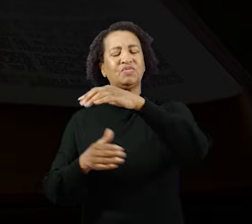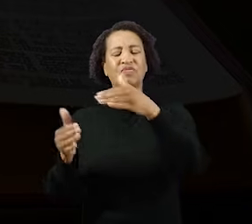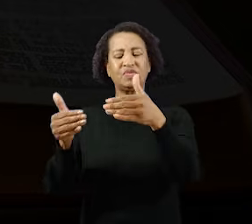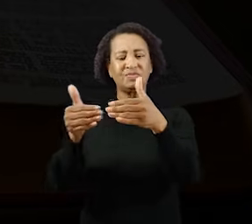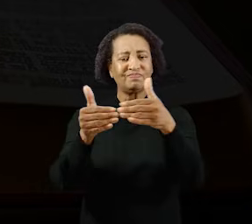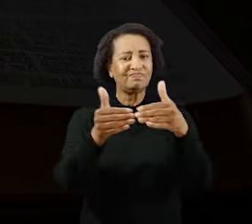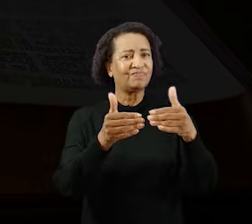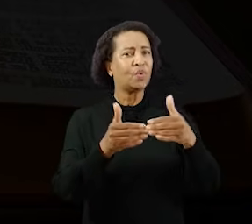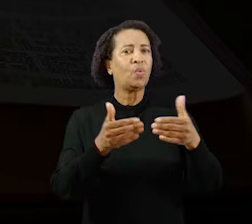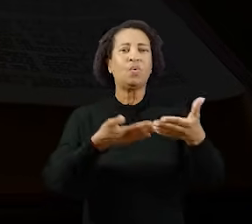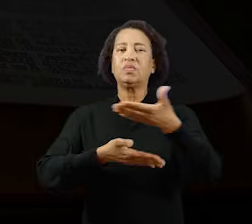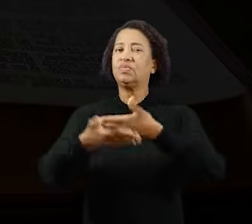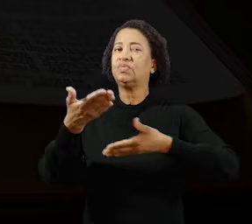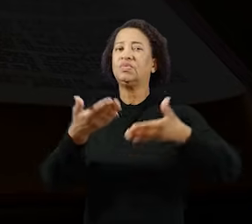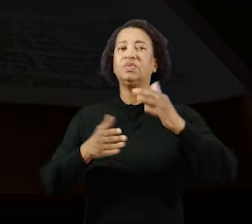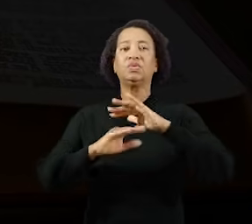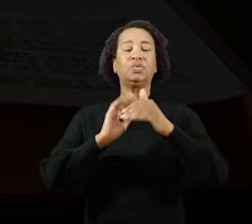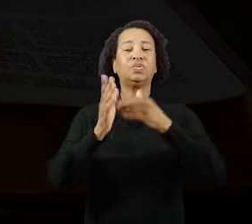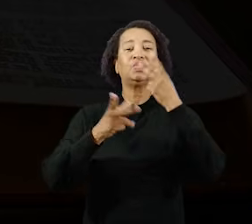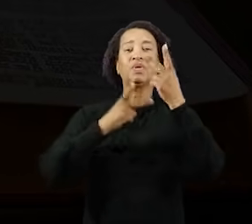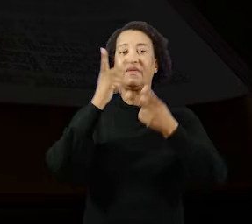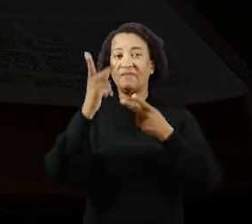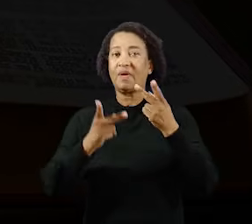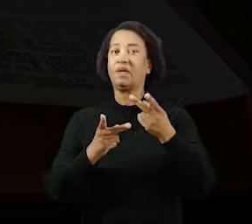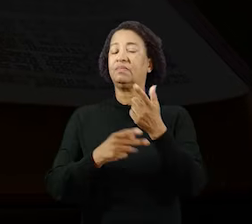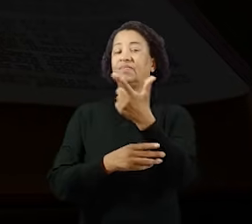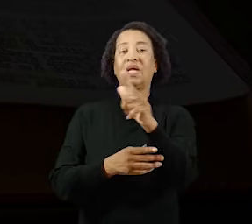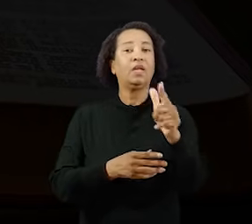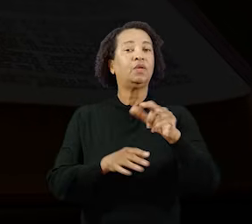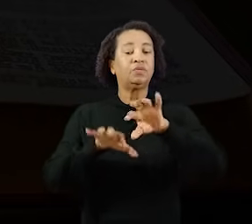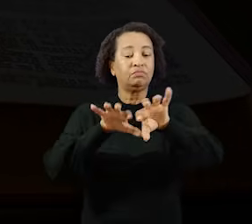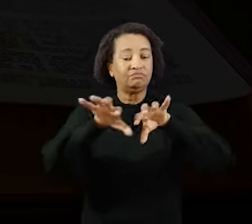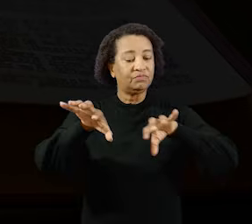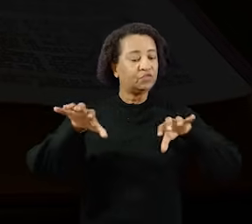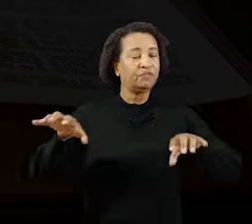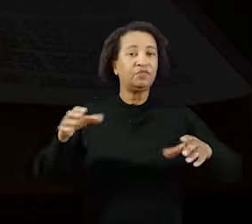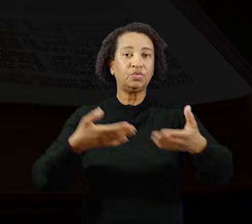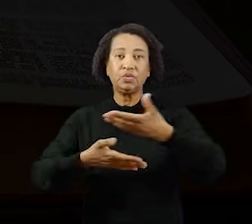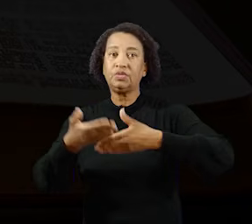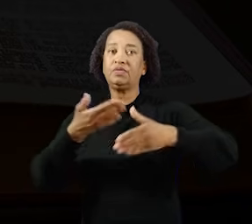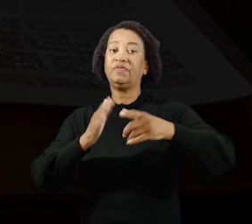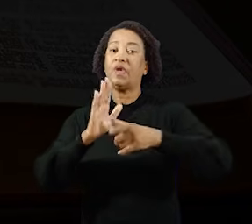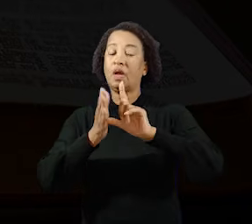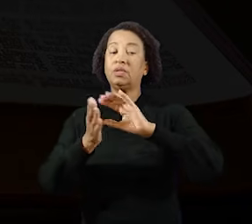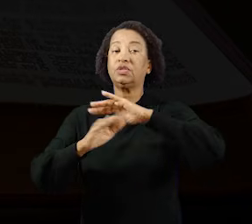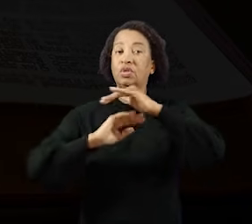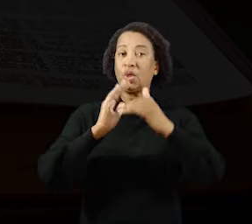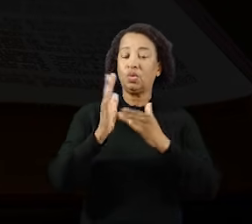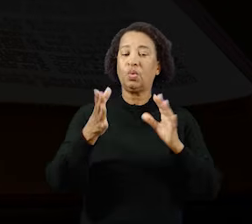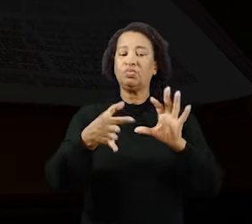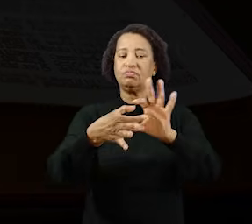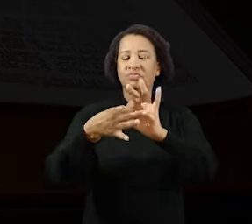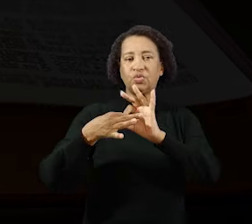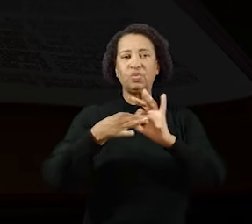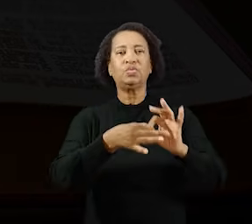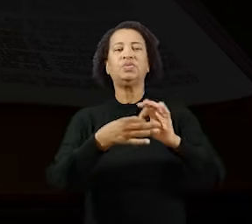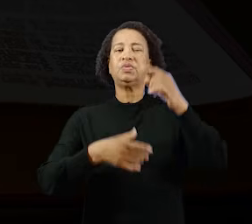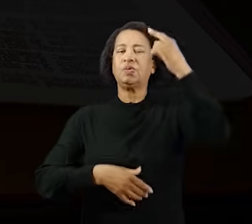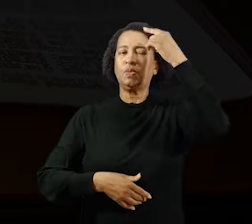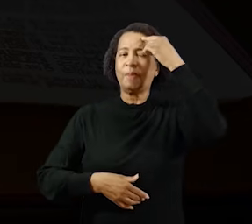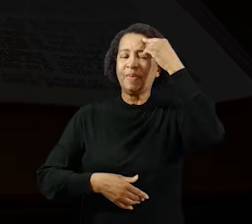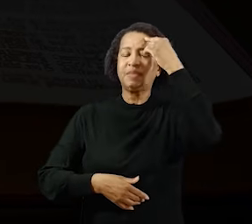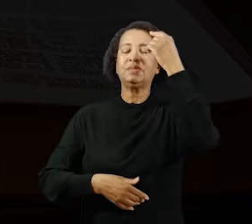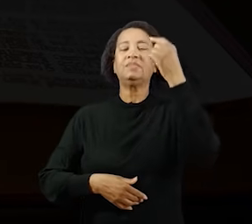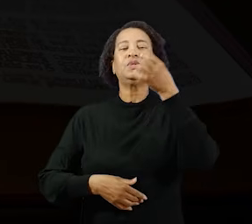concordem uns com os outros no que falam, para que não haja divisões entre vocês, antes que todos estejam unidos num